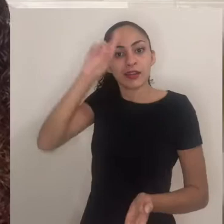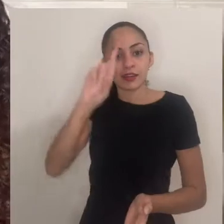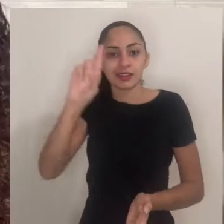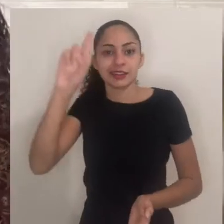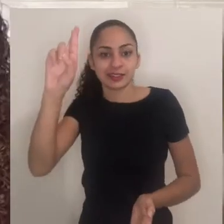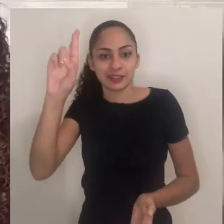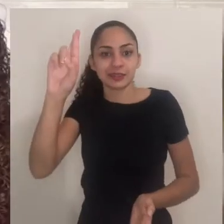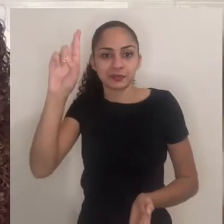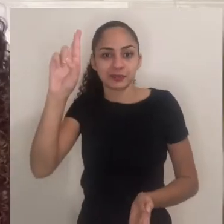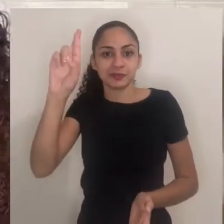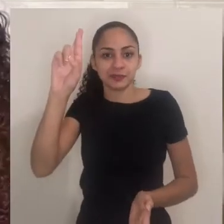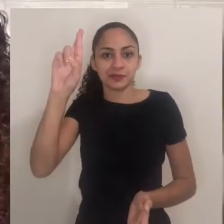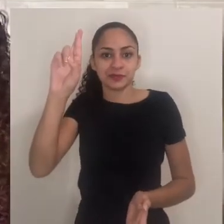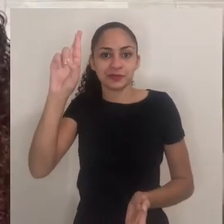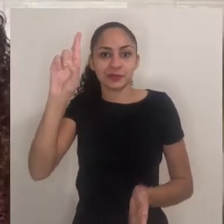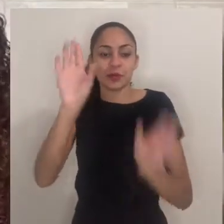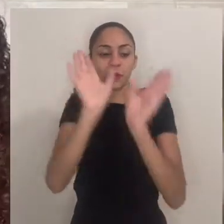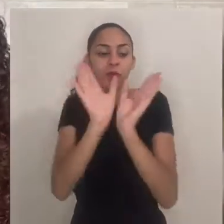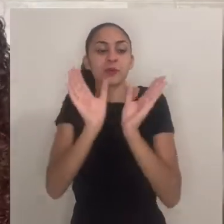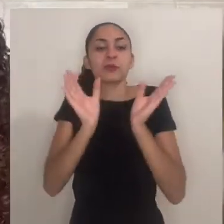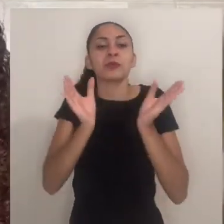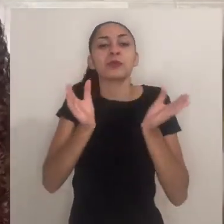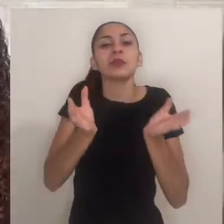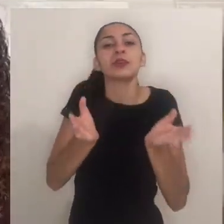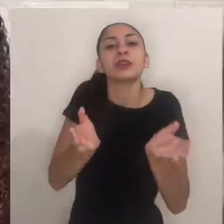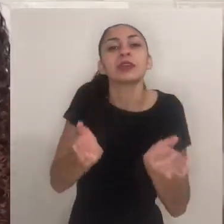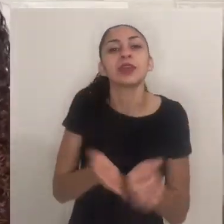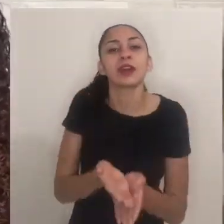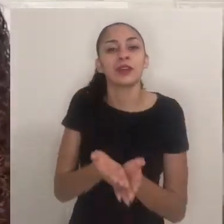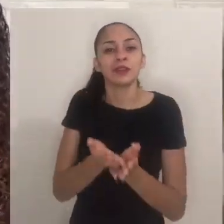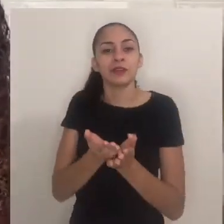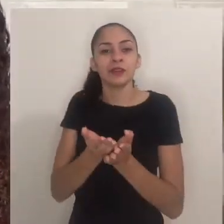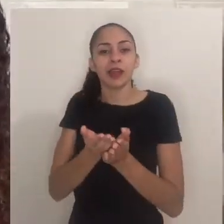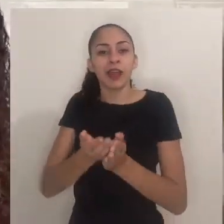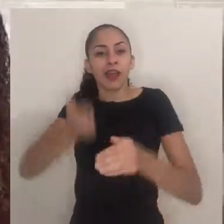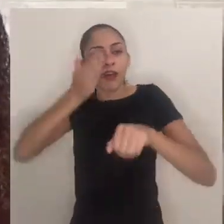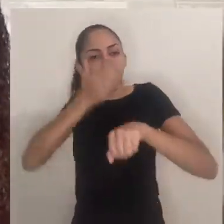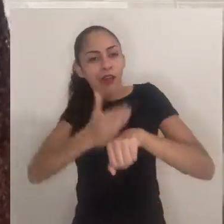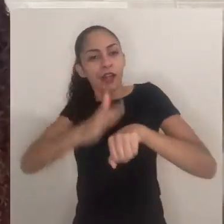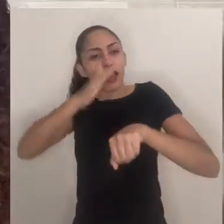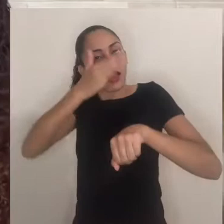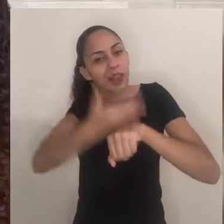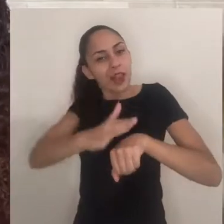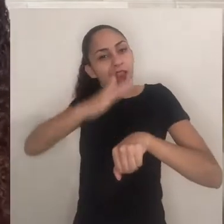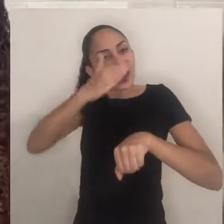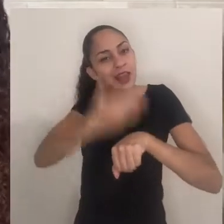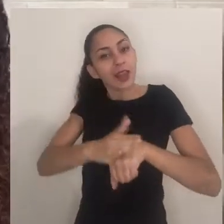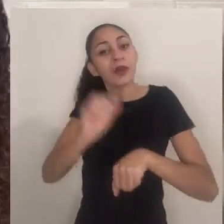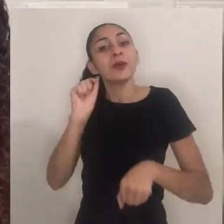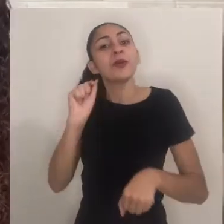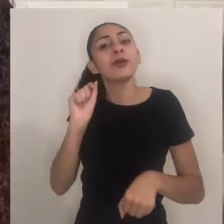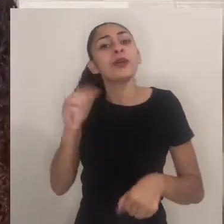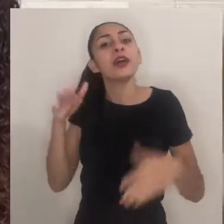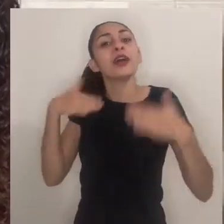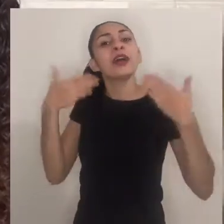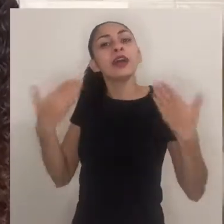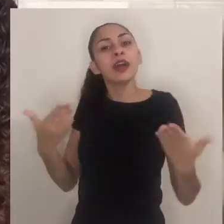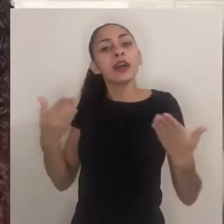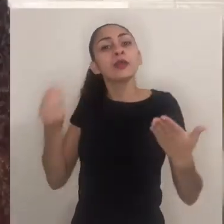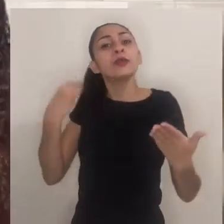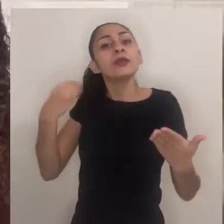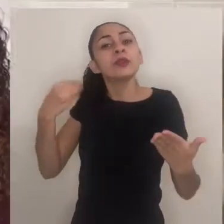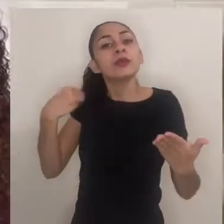Ele. E é nisso que a oração consiste, em comunhão. Orar é praticar, né? É ter comunhão com o nosso